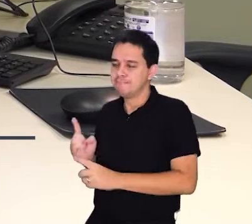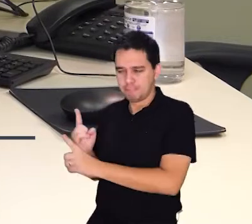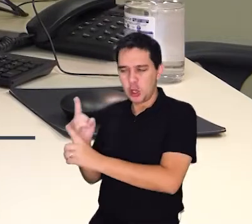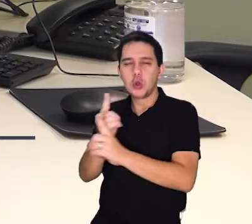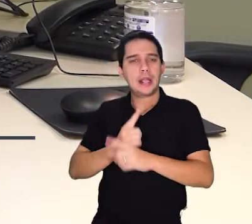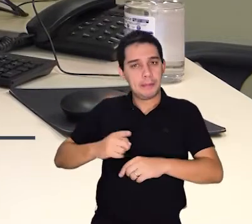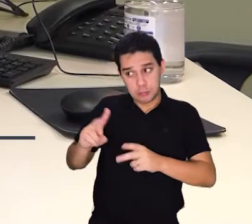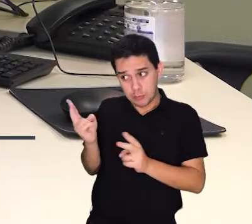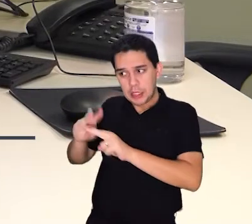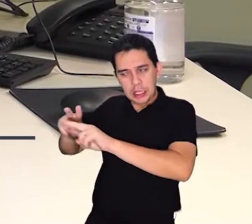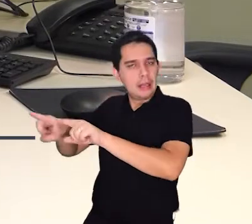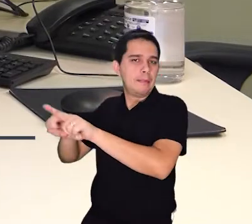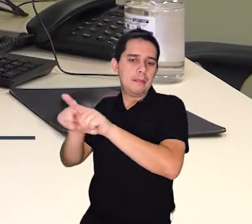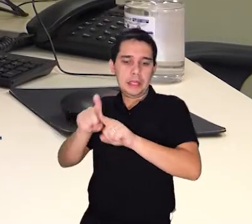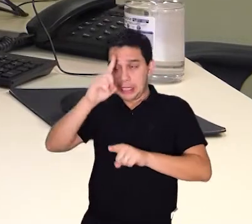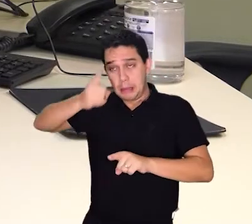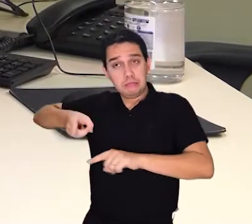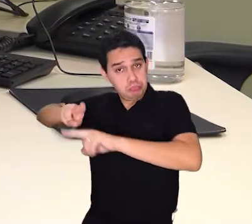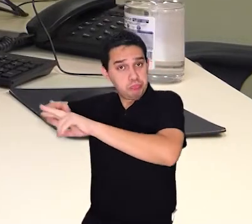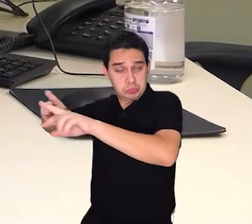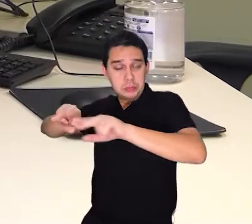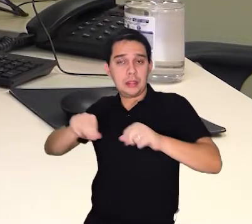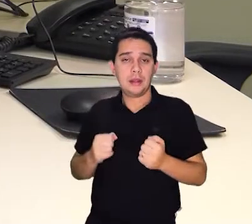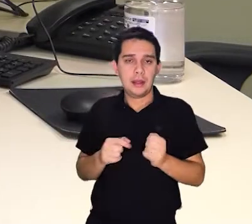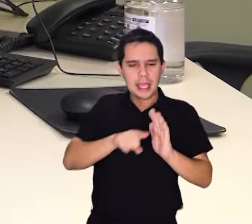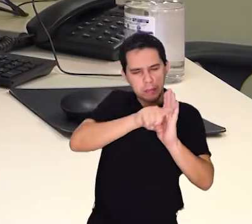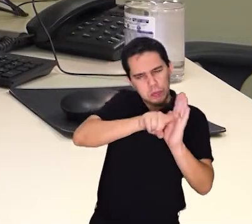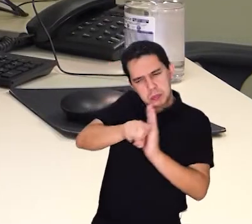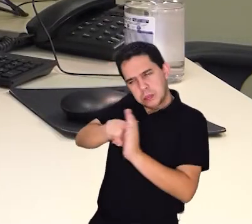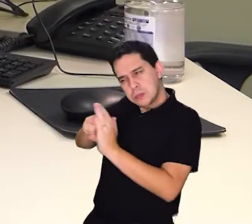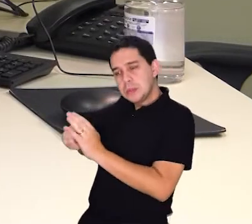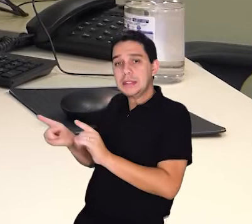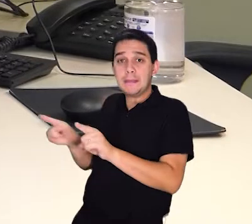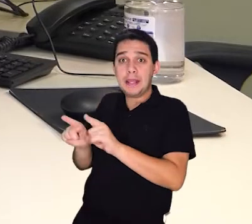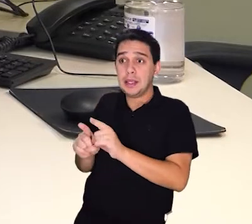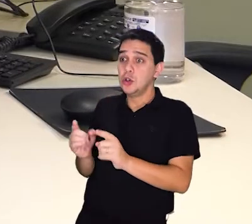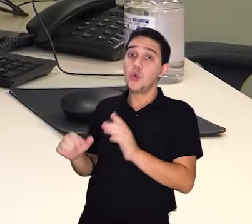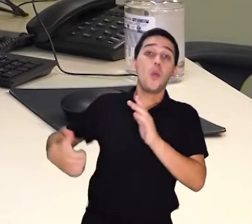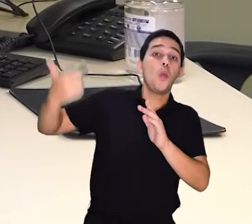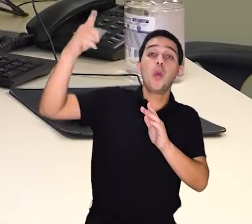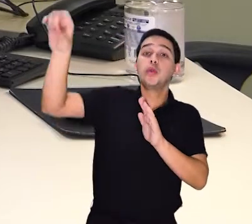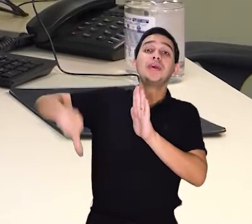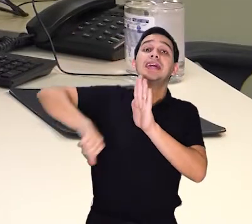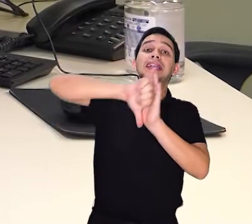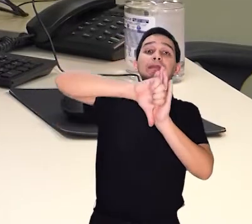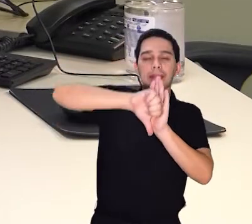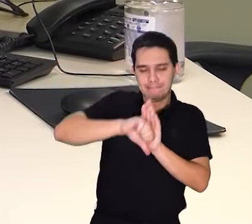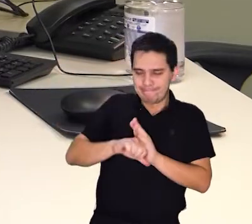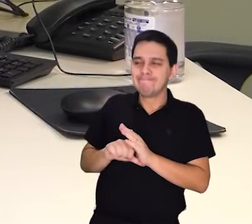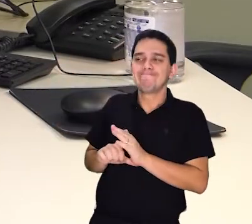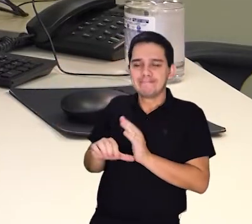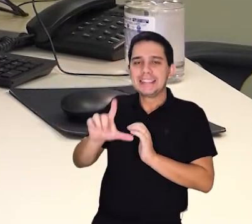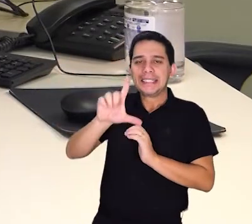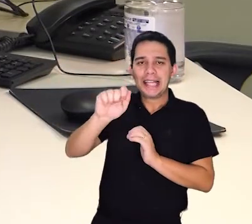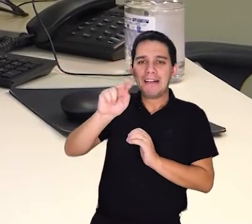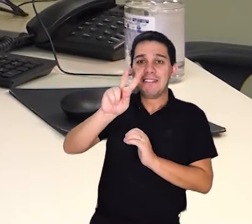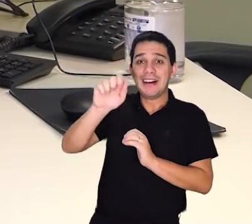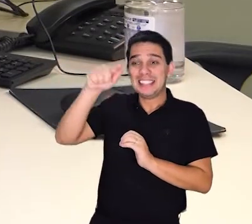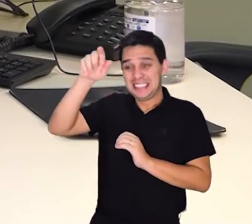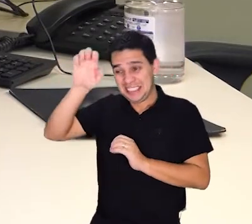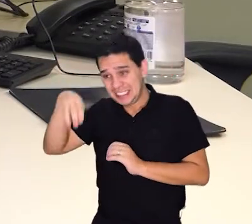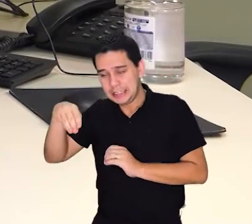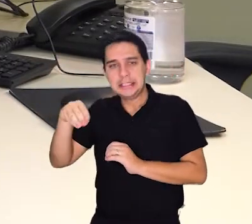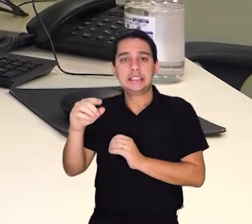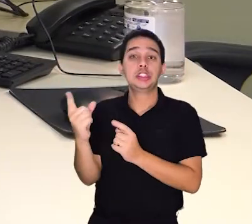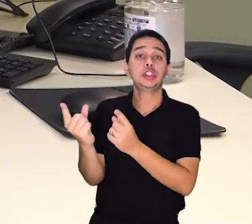também será possível, no prosseguimento dessa investigação, apurar o crime de lavagem de dinheiro através de utilização de contas de laranja, contas